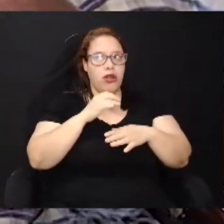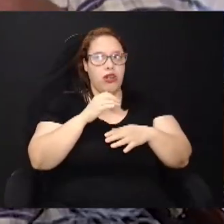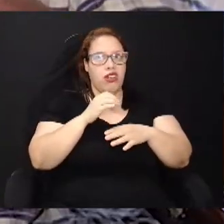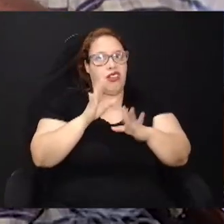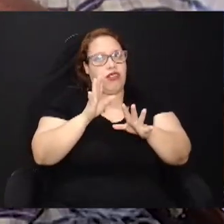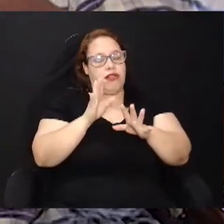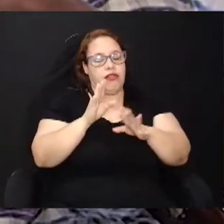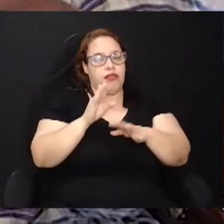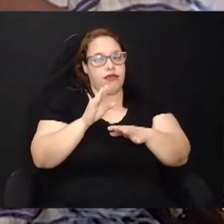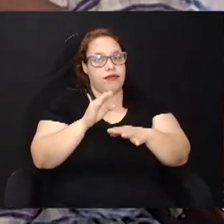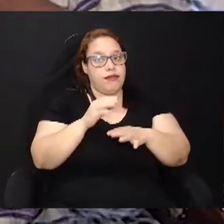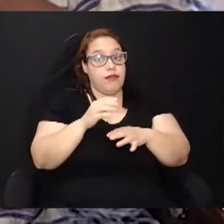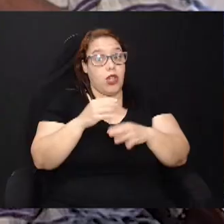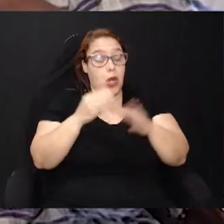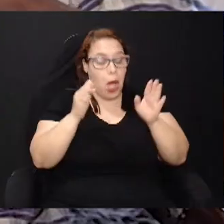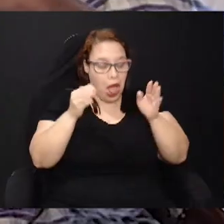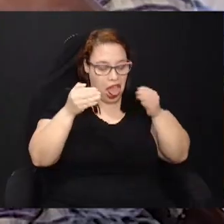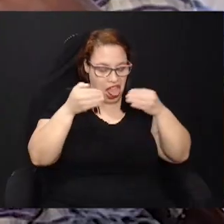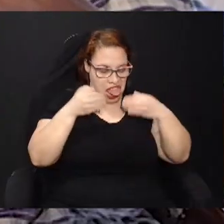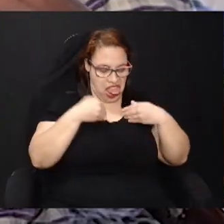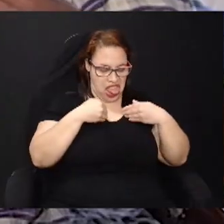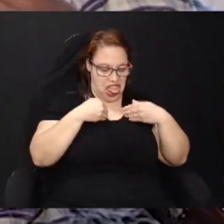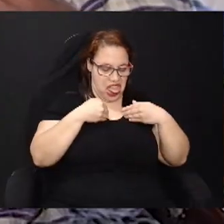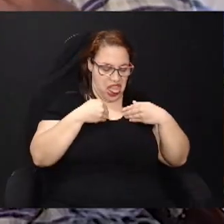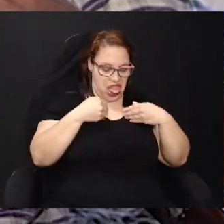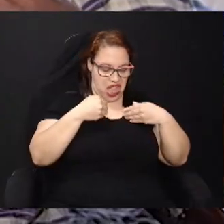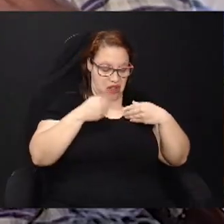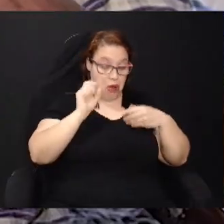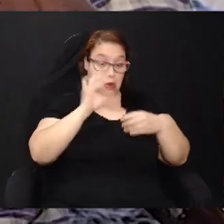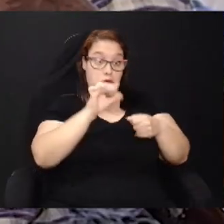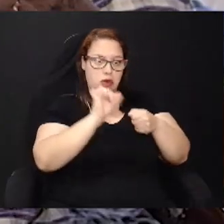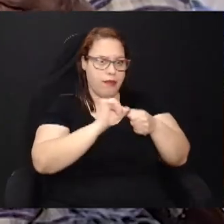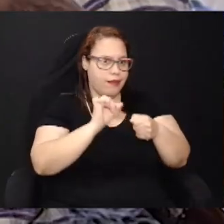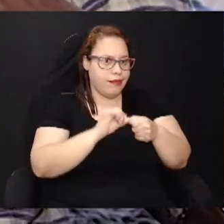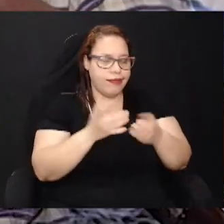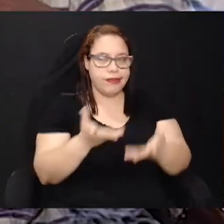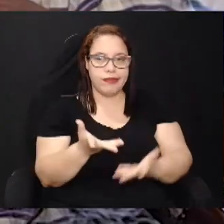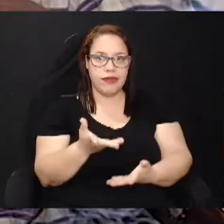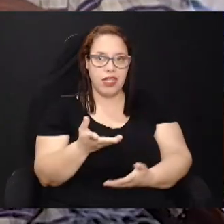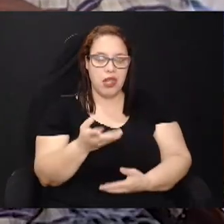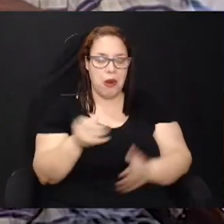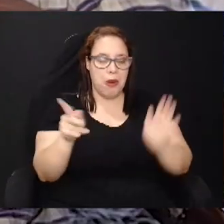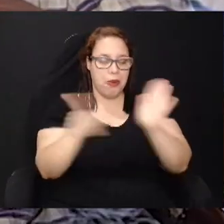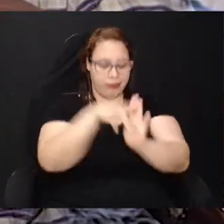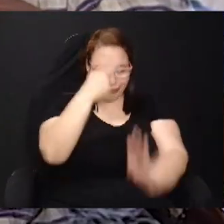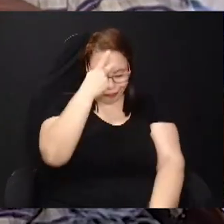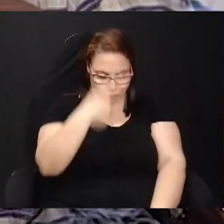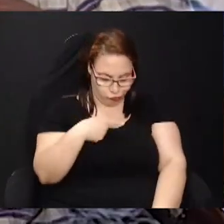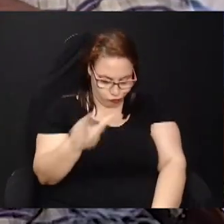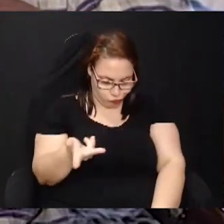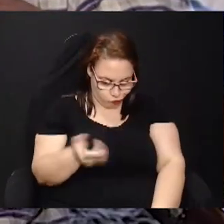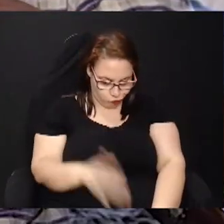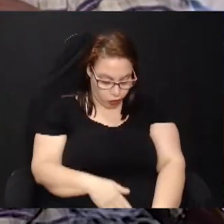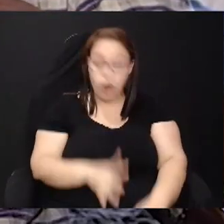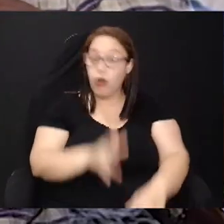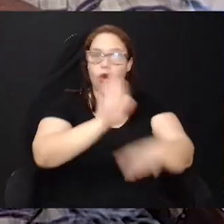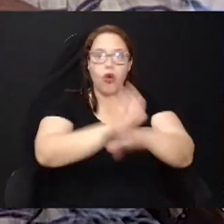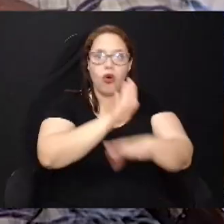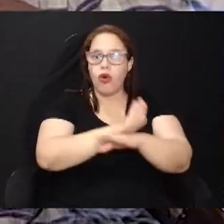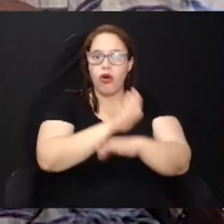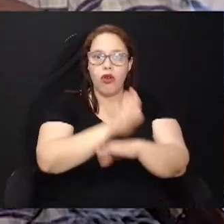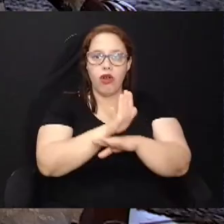eu olho só para as coisas que eu faço, só para o meu umbigo, eu não vou conseguir perceber algumas coisas que estão acontecendo ao meu